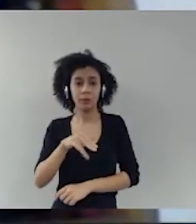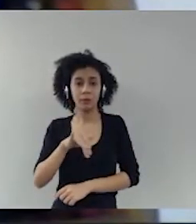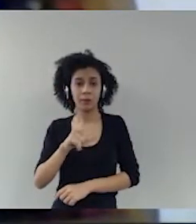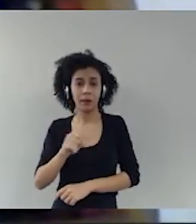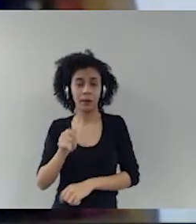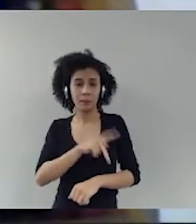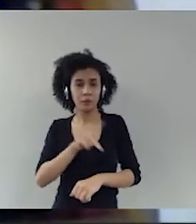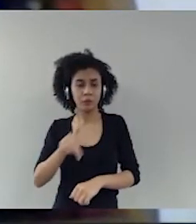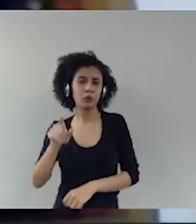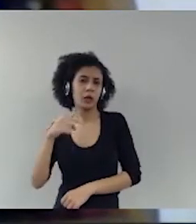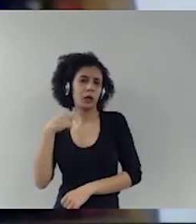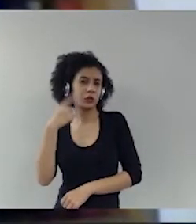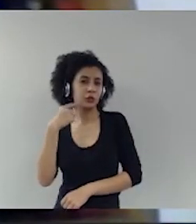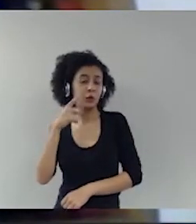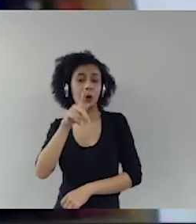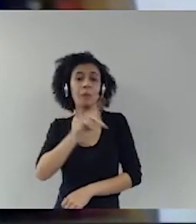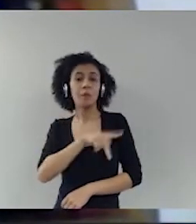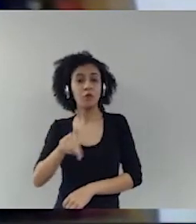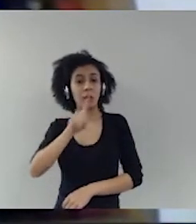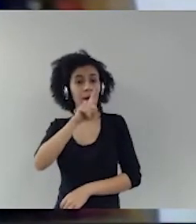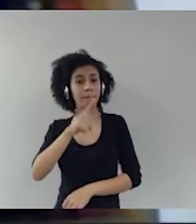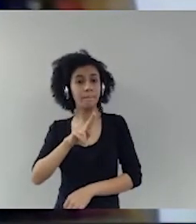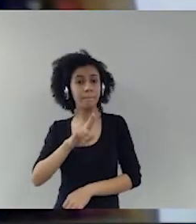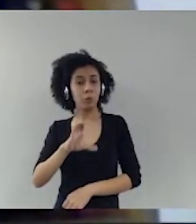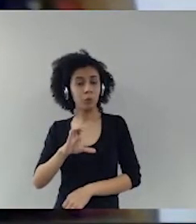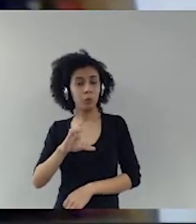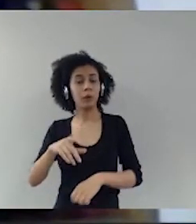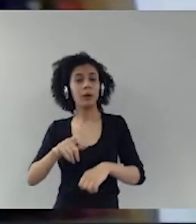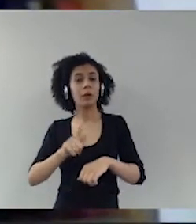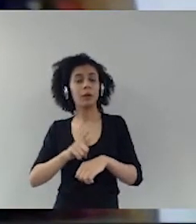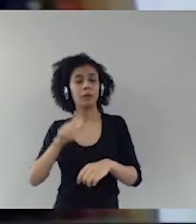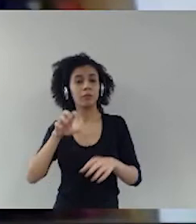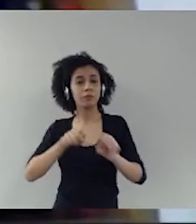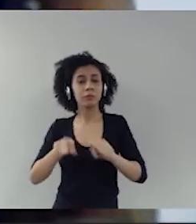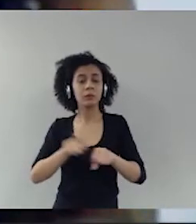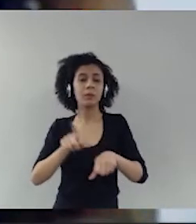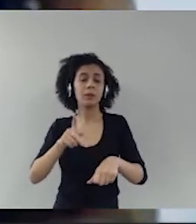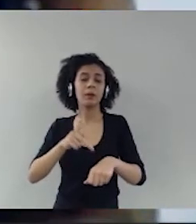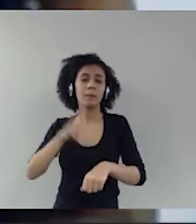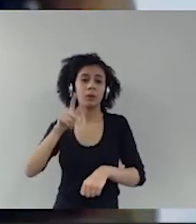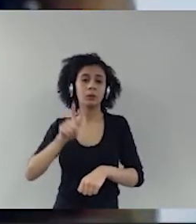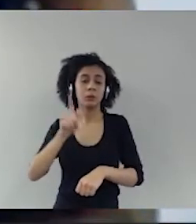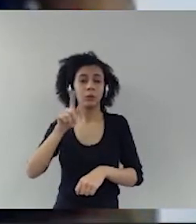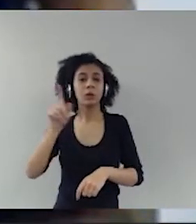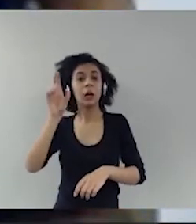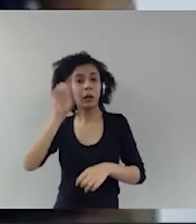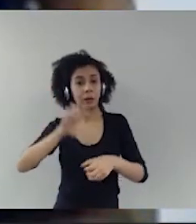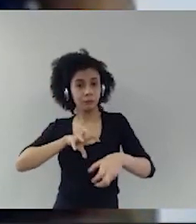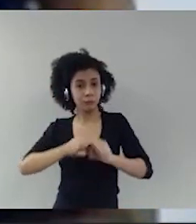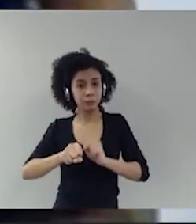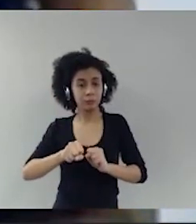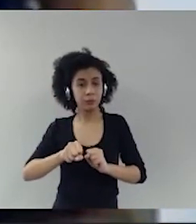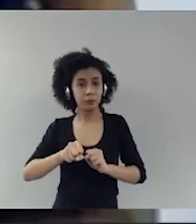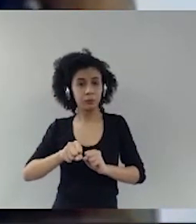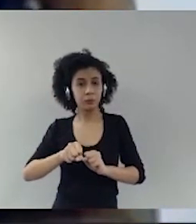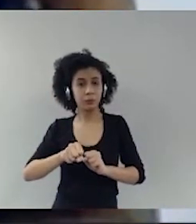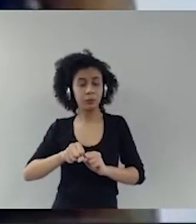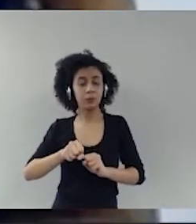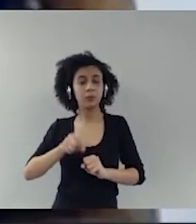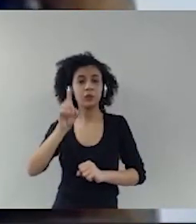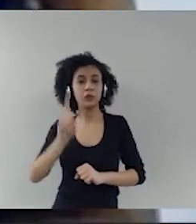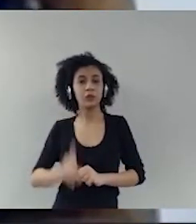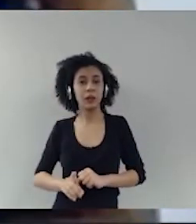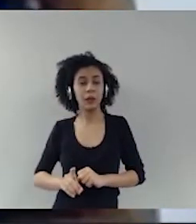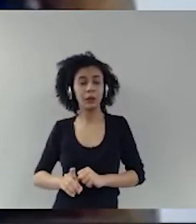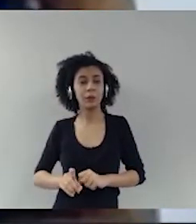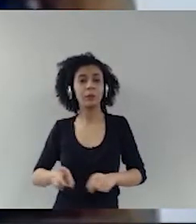Libório, advogada, professora da PUC São Paulo, na graduação e pós-graduação, graduada em Direito pela Universidade Presbiteriana Mackenzie,